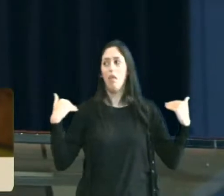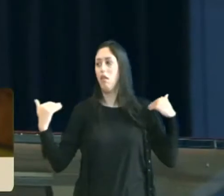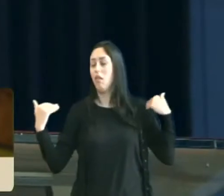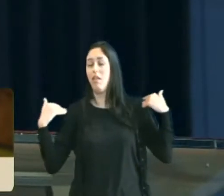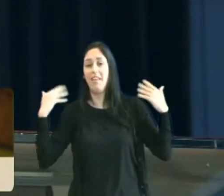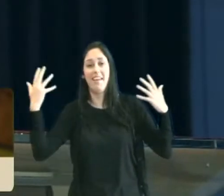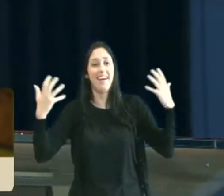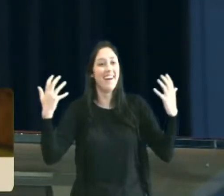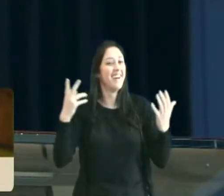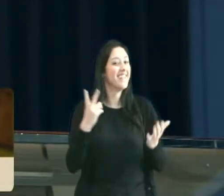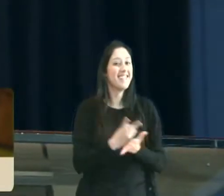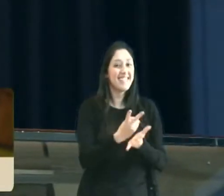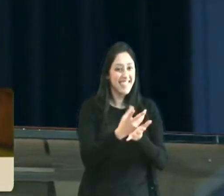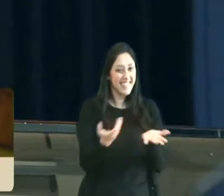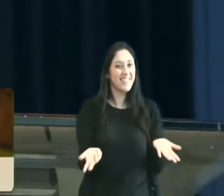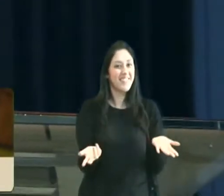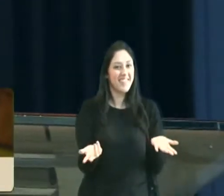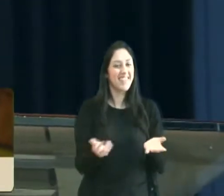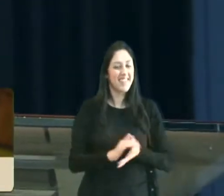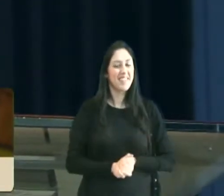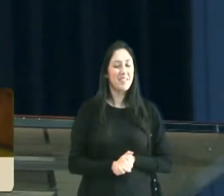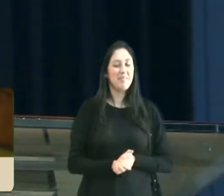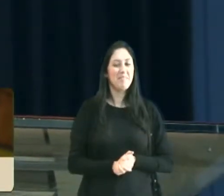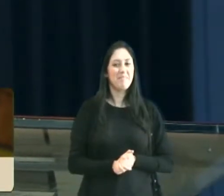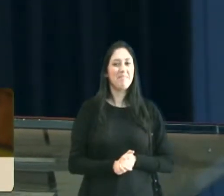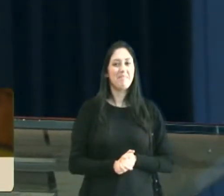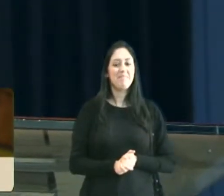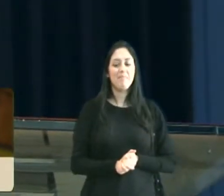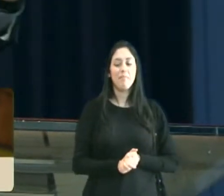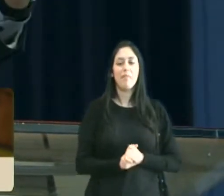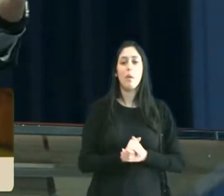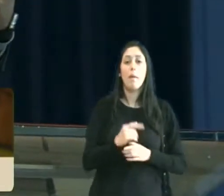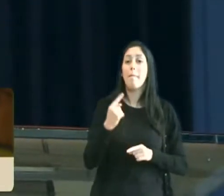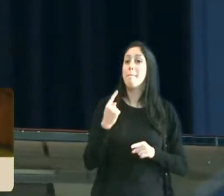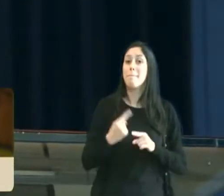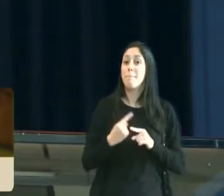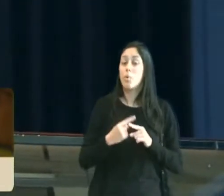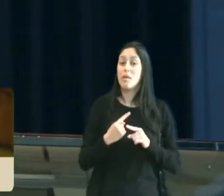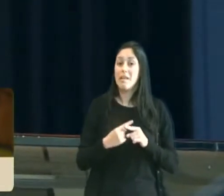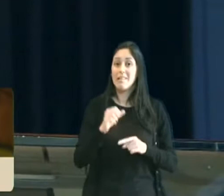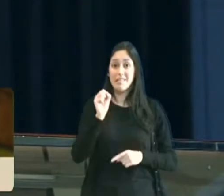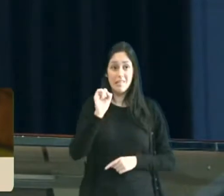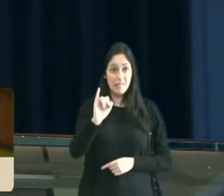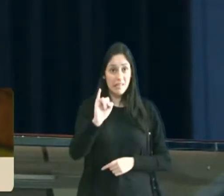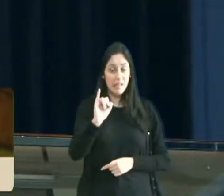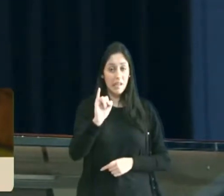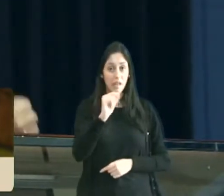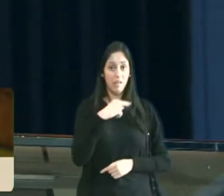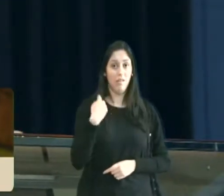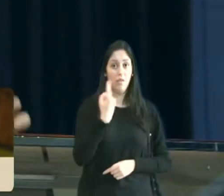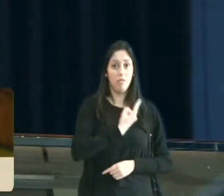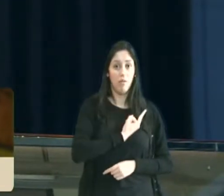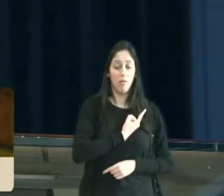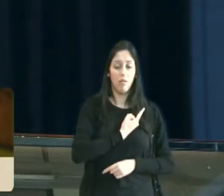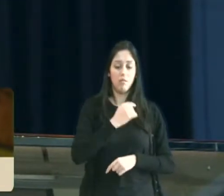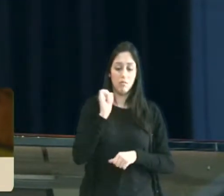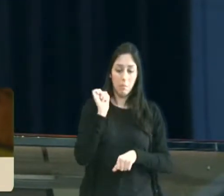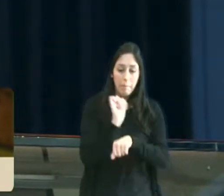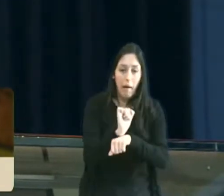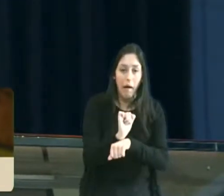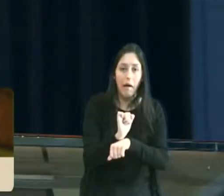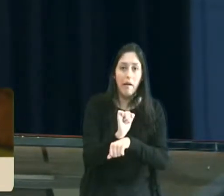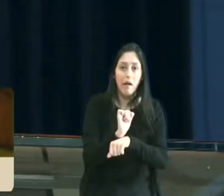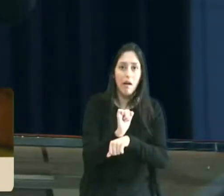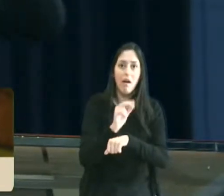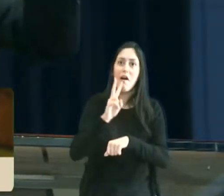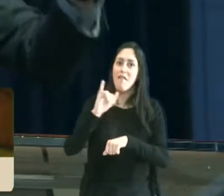vezes gera arrepio para nós, porque quando a gente para, as demandas se acumulam. Quando a gente fica um